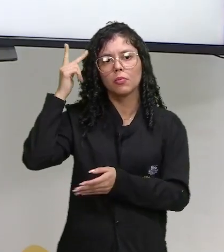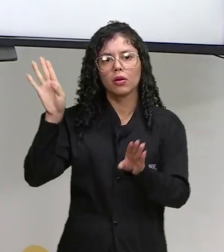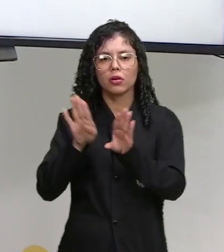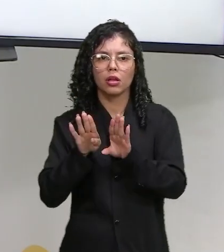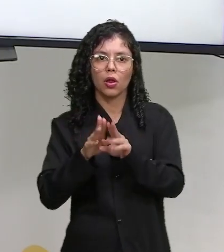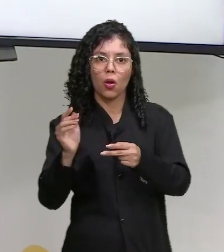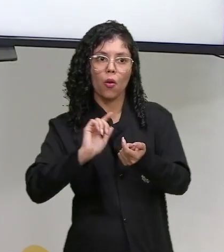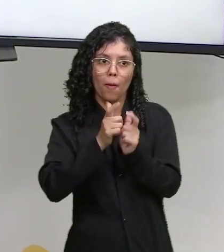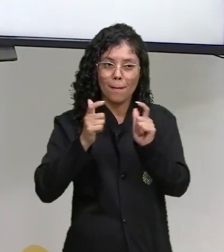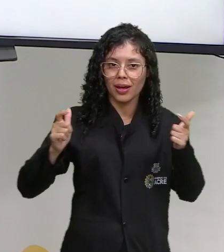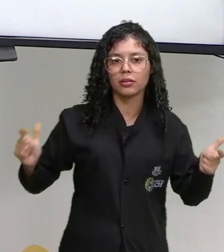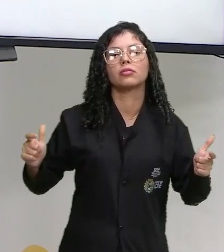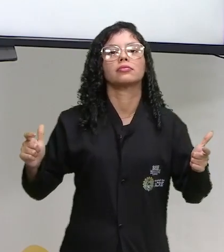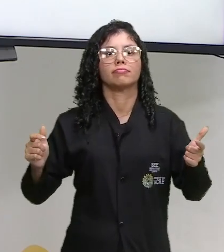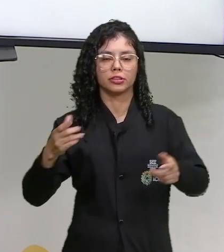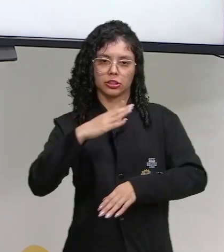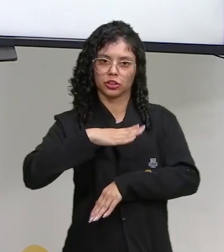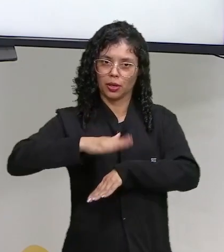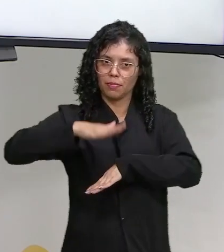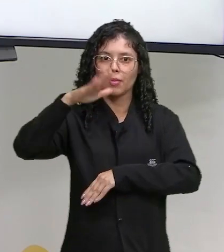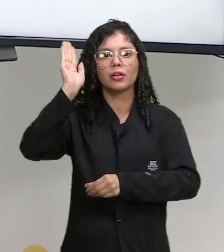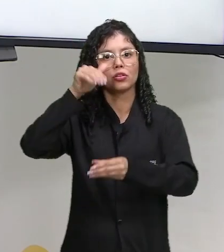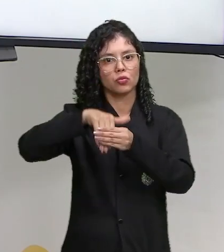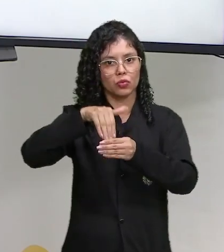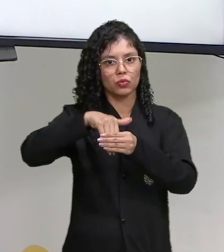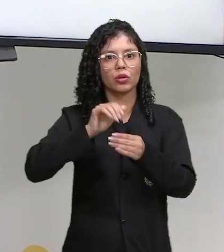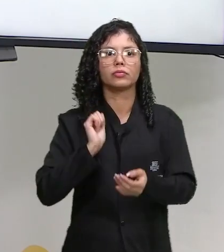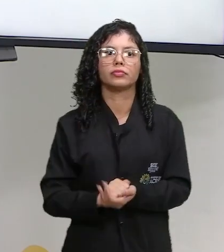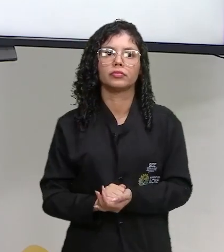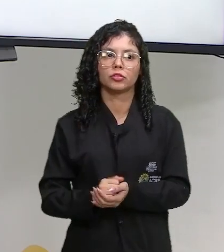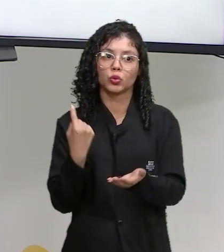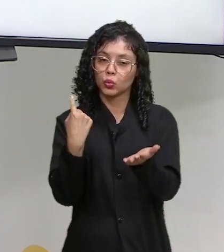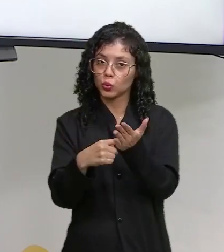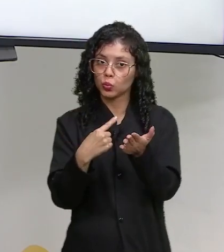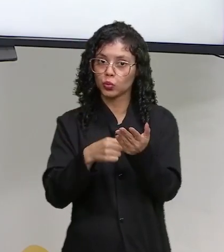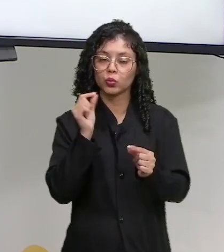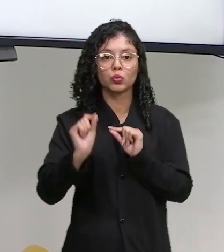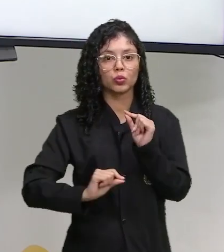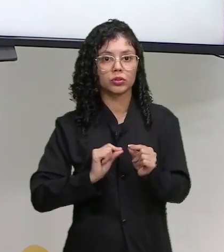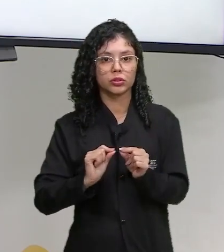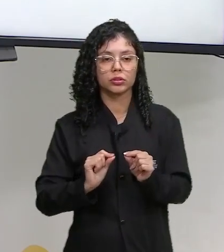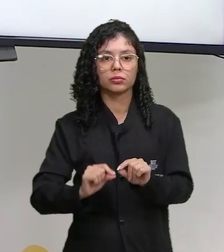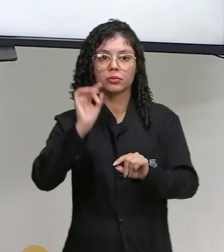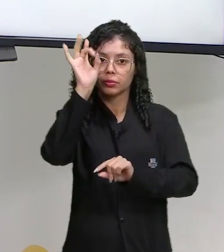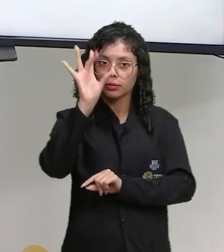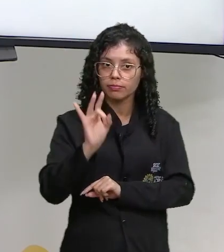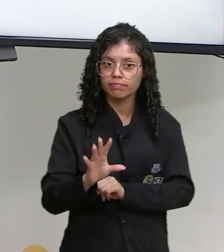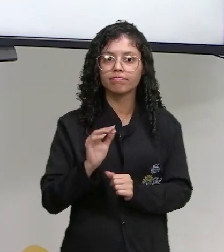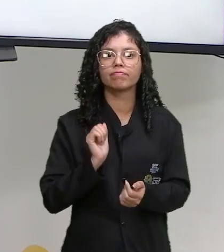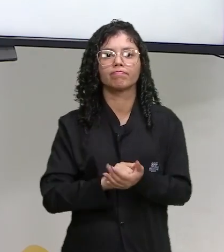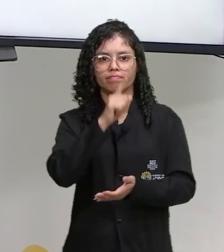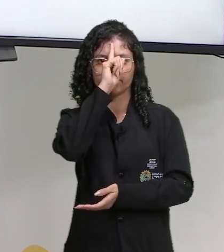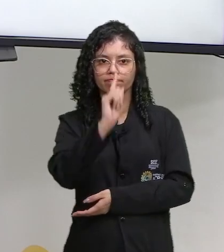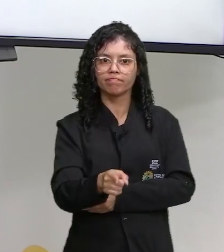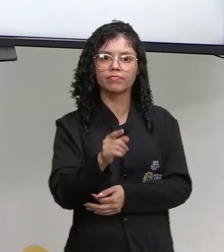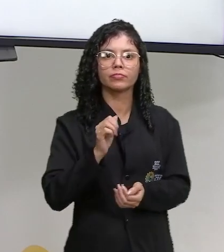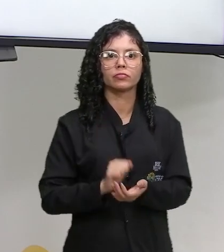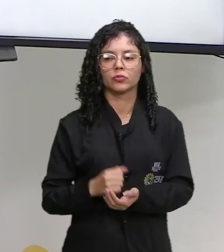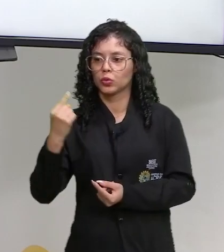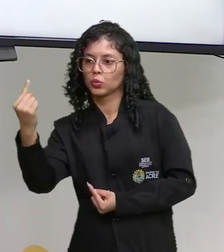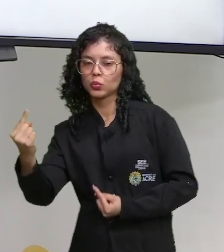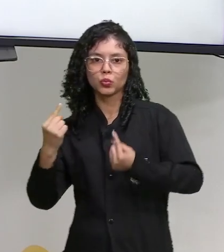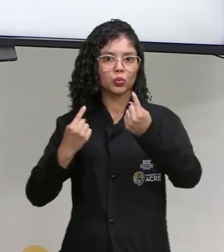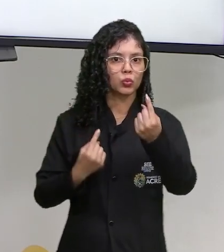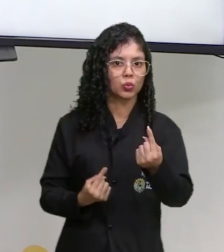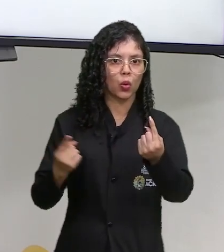colégios eleitorais do Brasil, onde tinha mais votos. Então, o que eles faziam? Eles combinavam para que, em cada mandato, alternasse um presidente